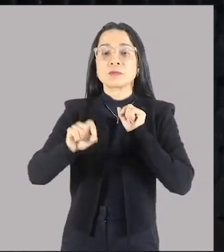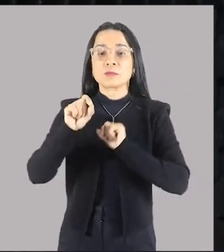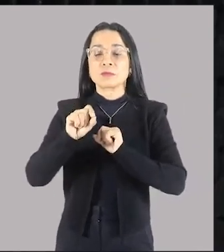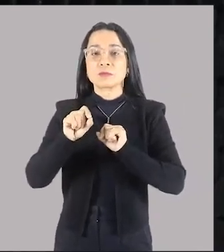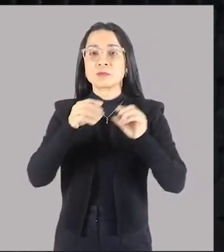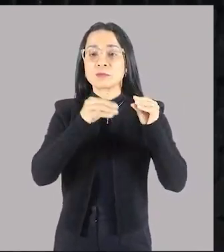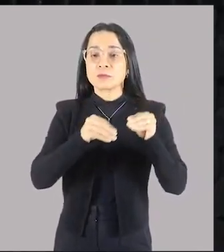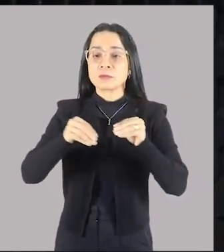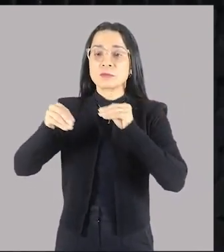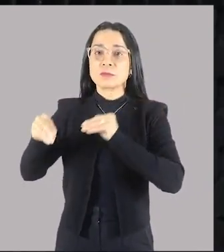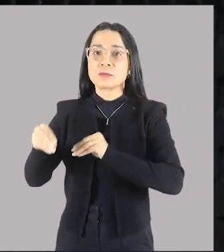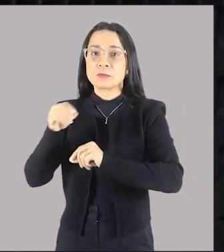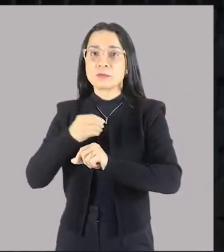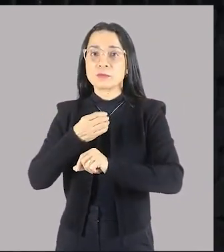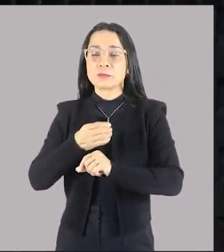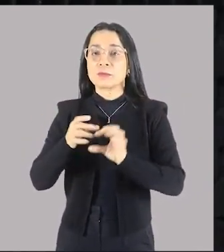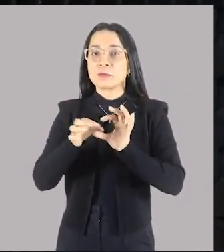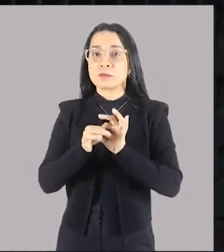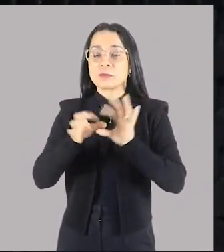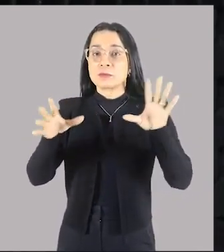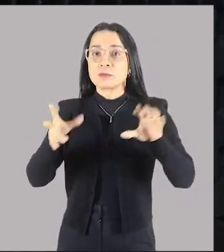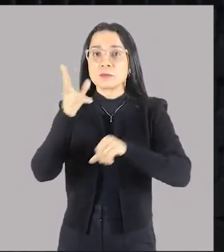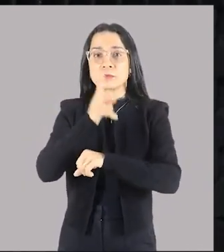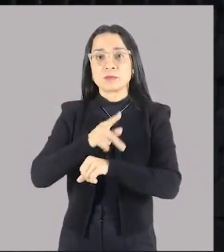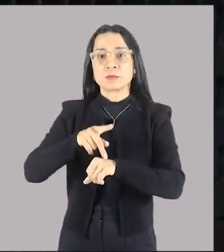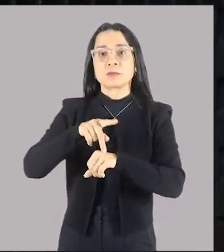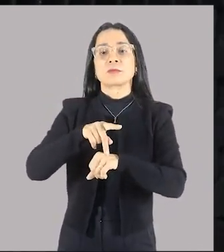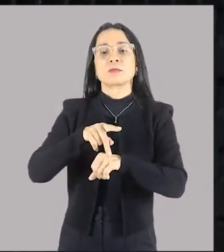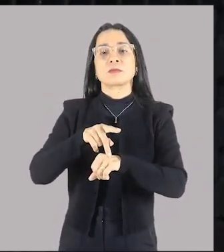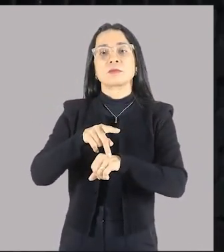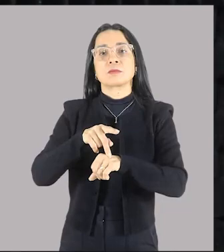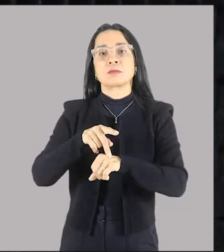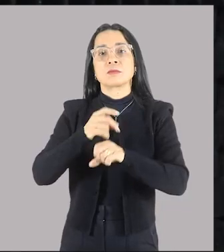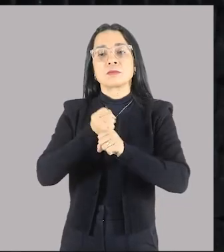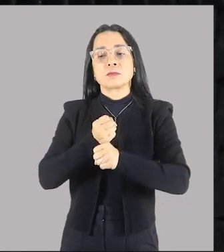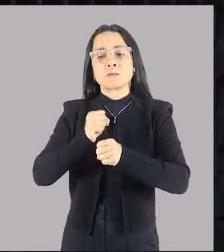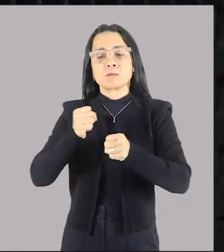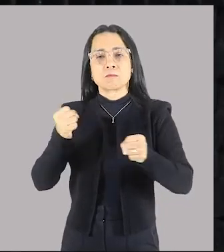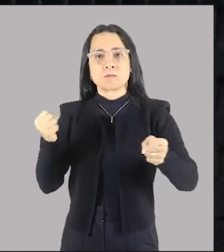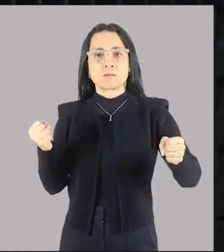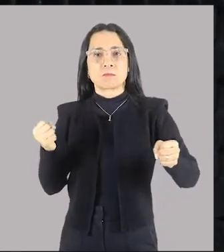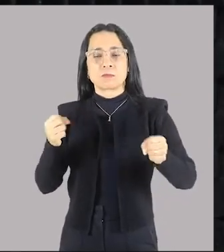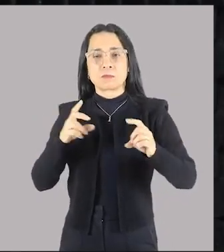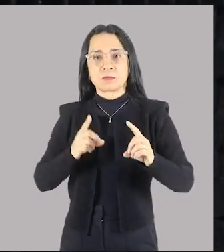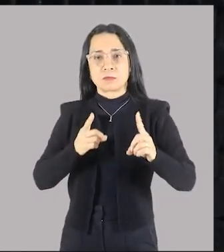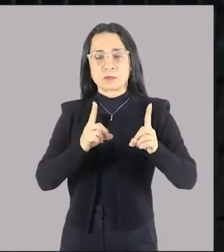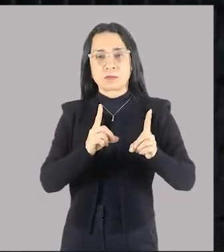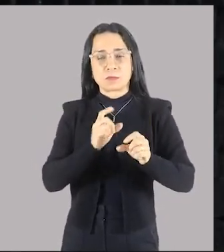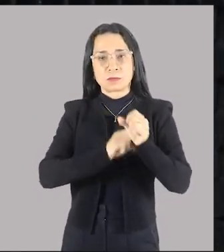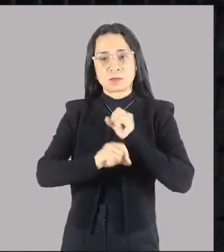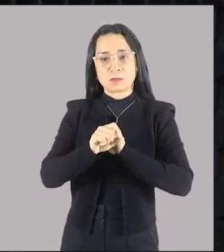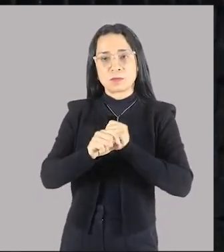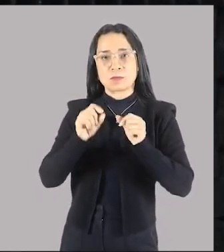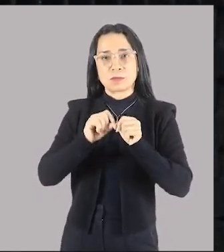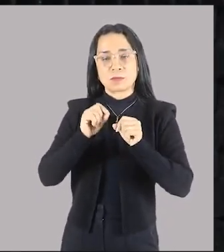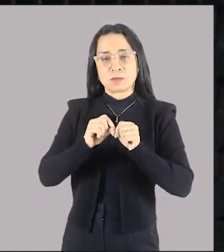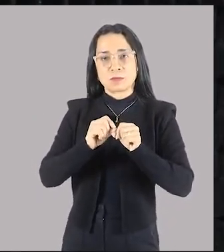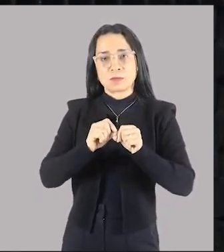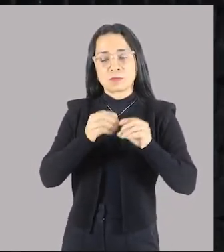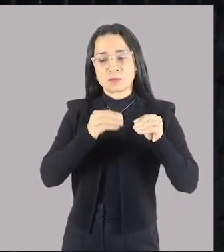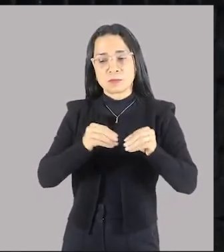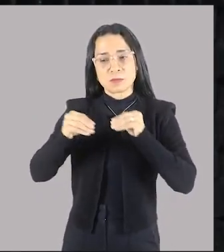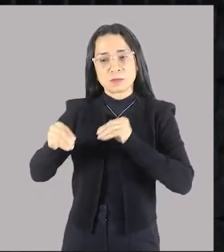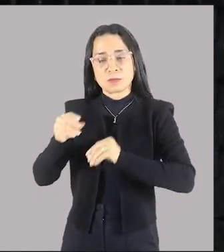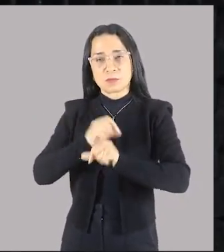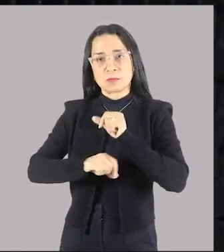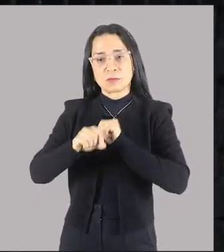democrático do país. Esse é um dos grandes desafios. Fazer uma transição democrática, porque o processo de abertura começou desde o